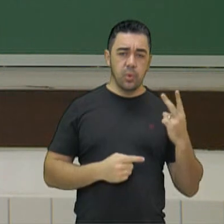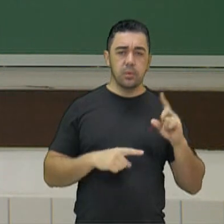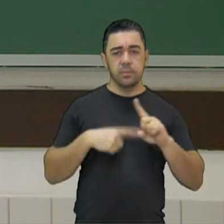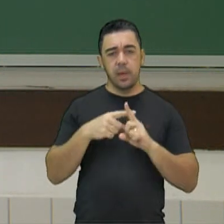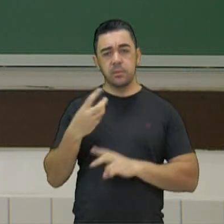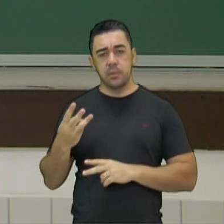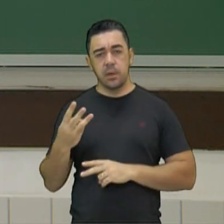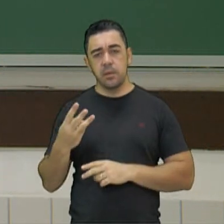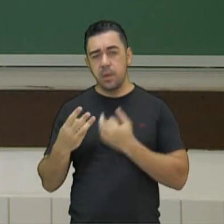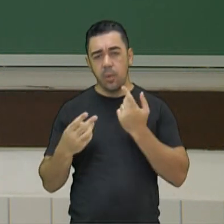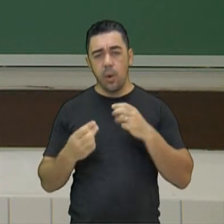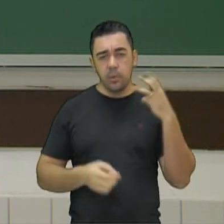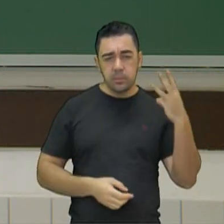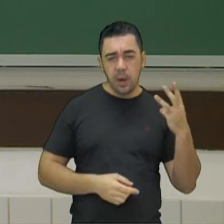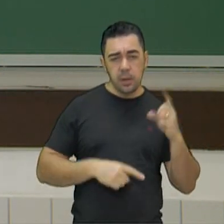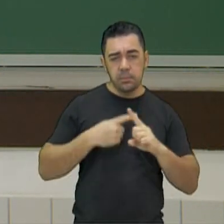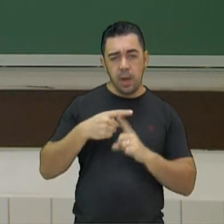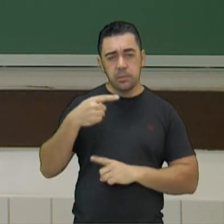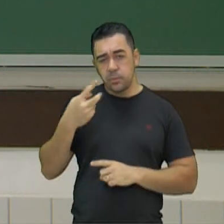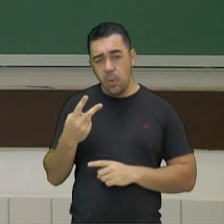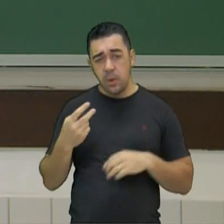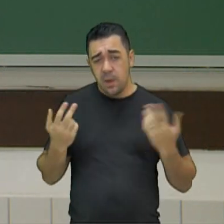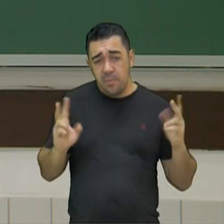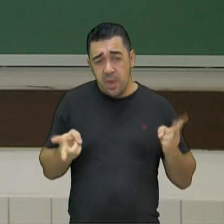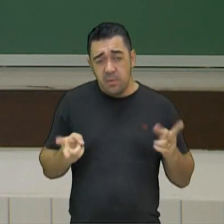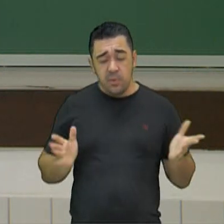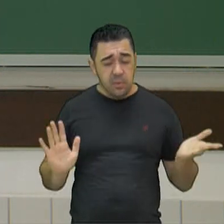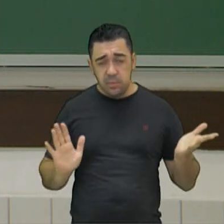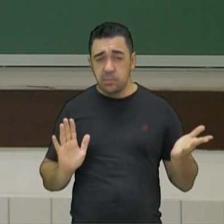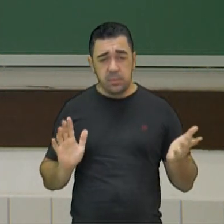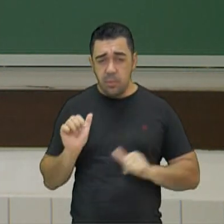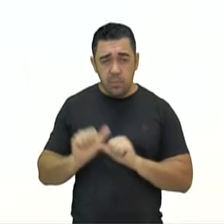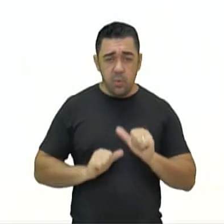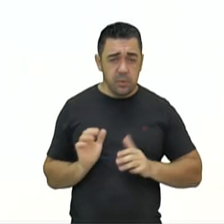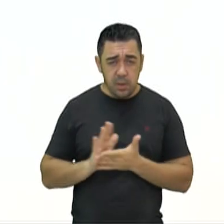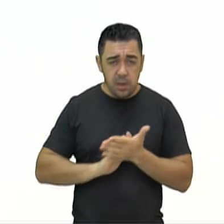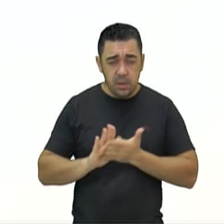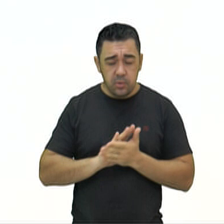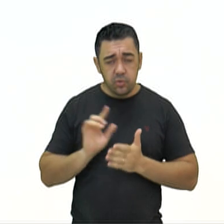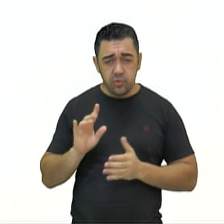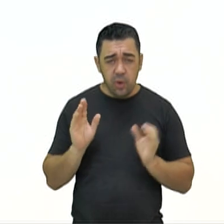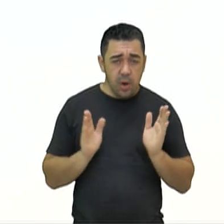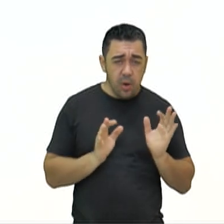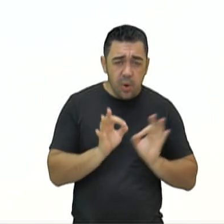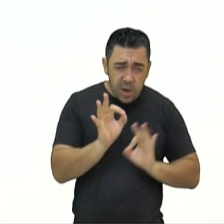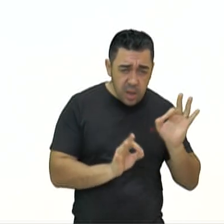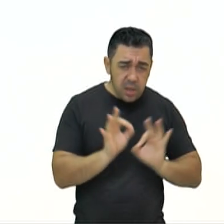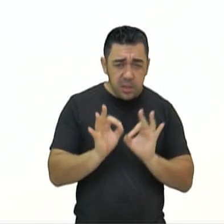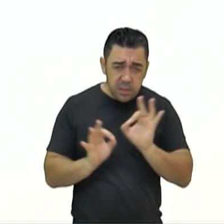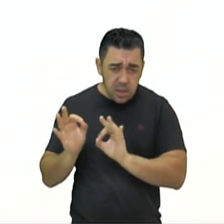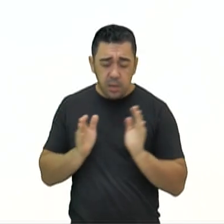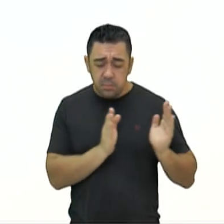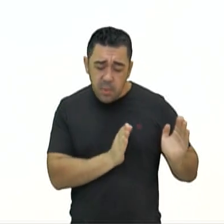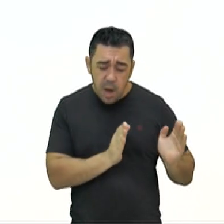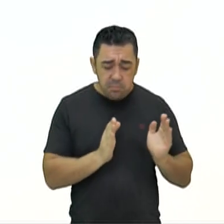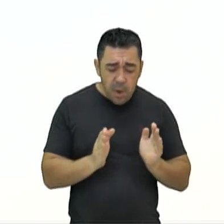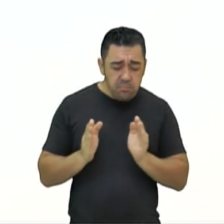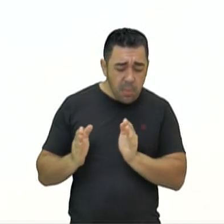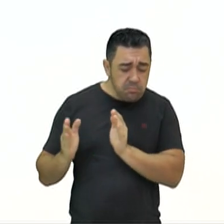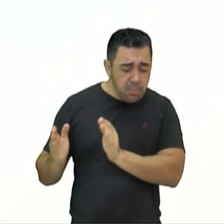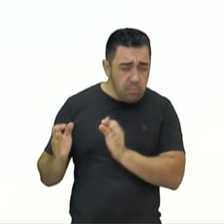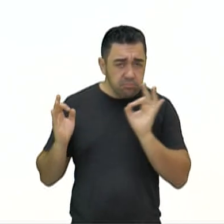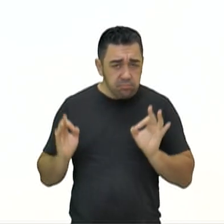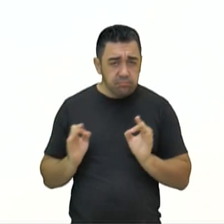somar 3 com 2. Não se esqueçam disso. Então, aqui eu só coloquei nessa ordem para ficar organizado em